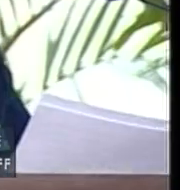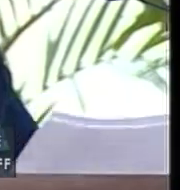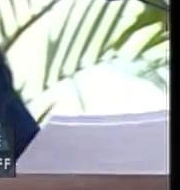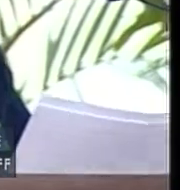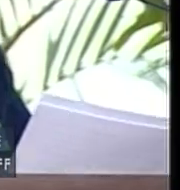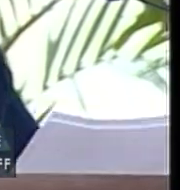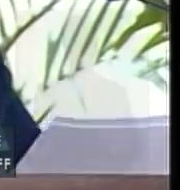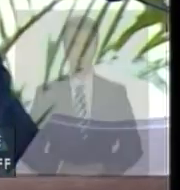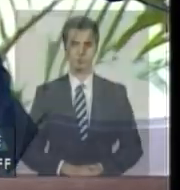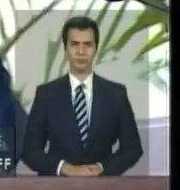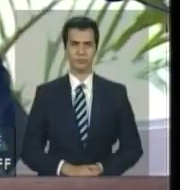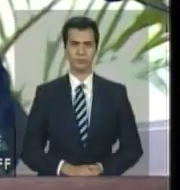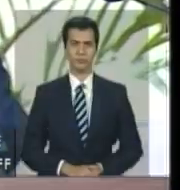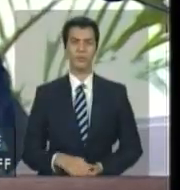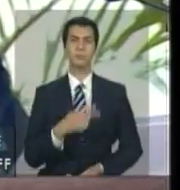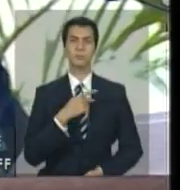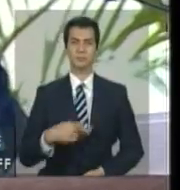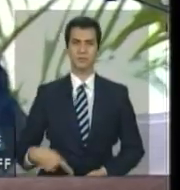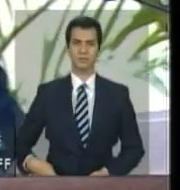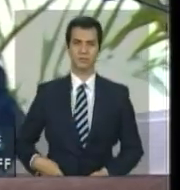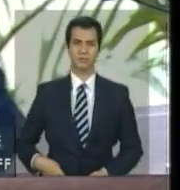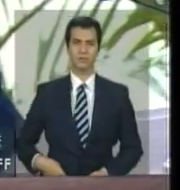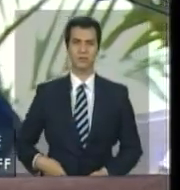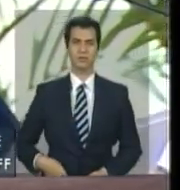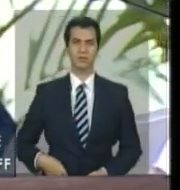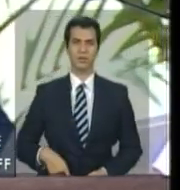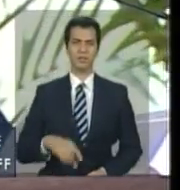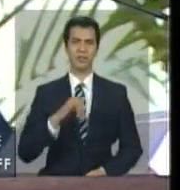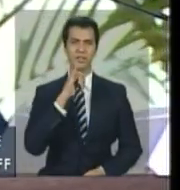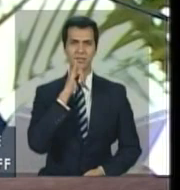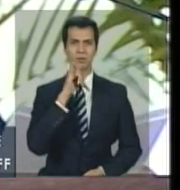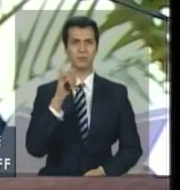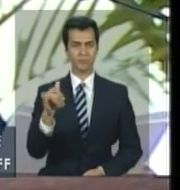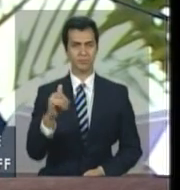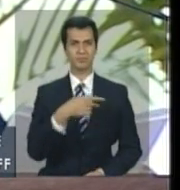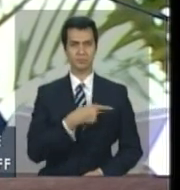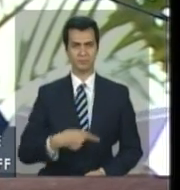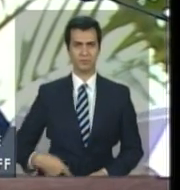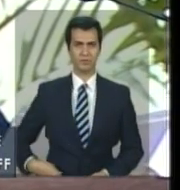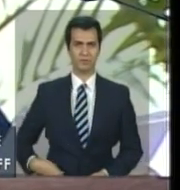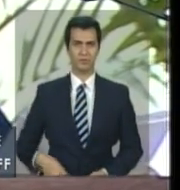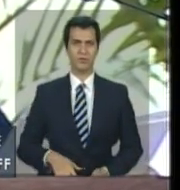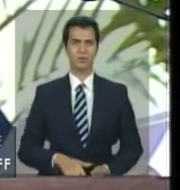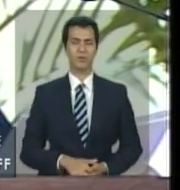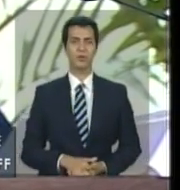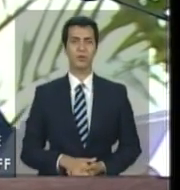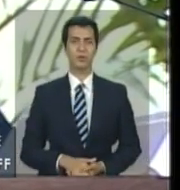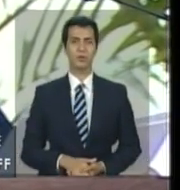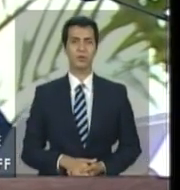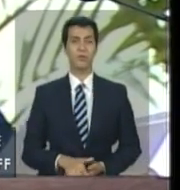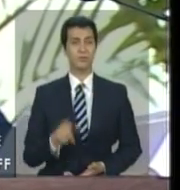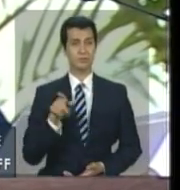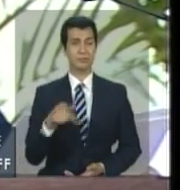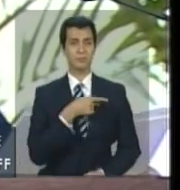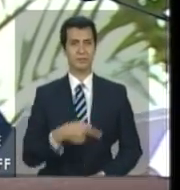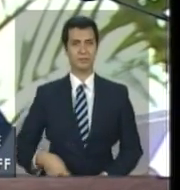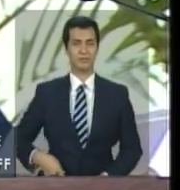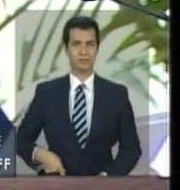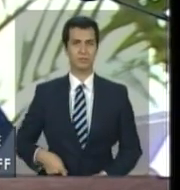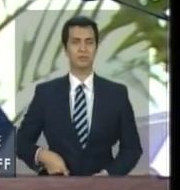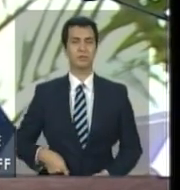Senhora Presidenta, com bastante atenção, observamos o discurso proferido por Vossa